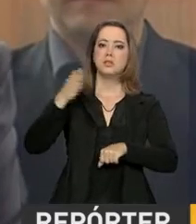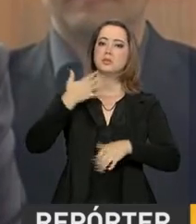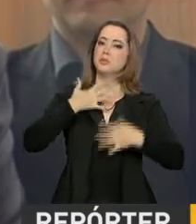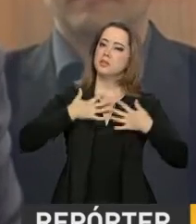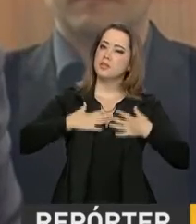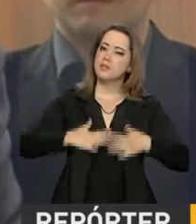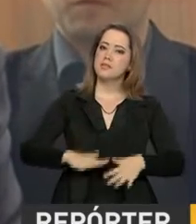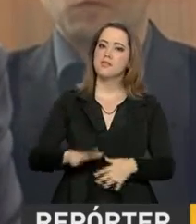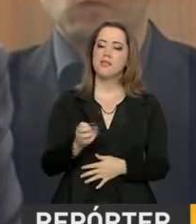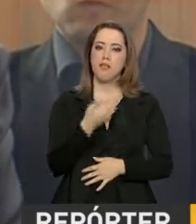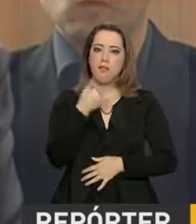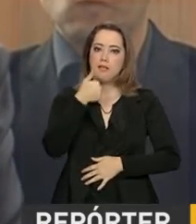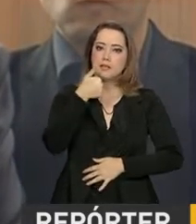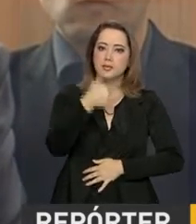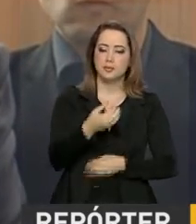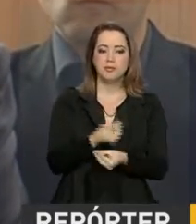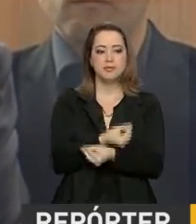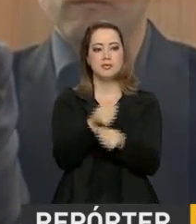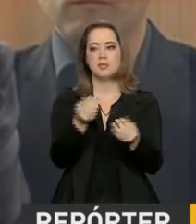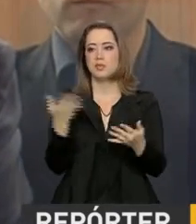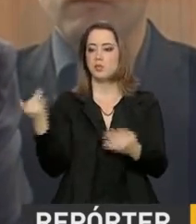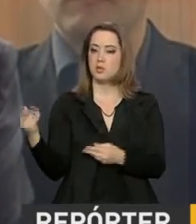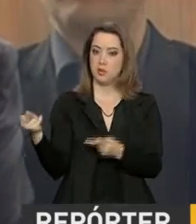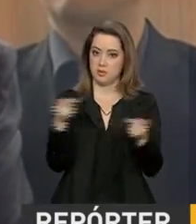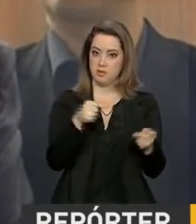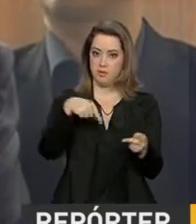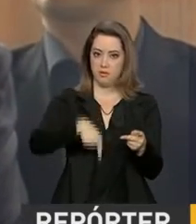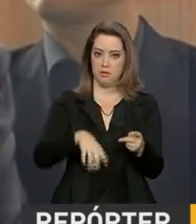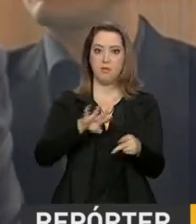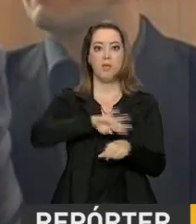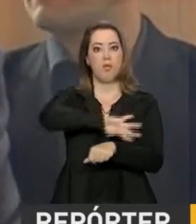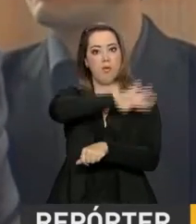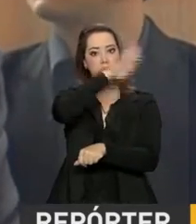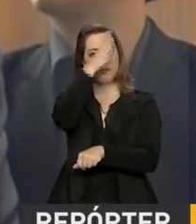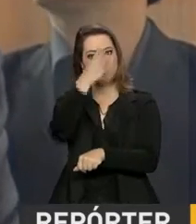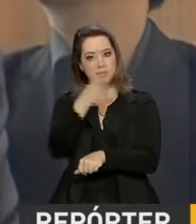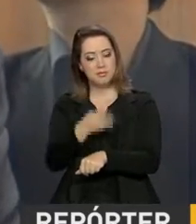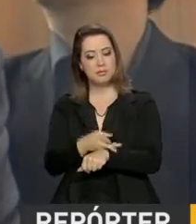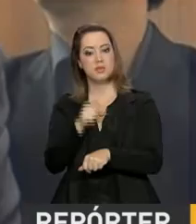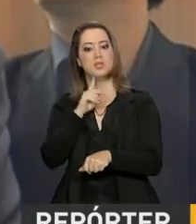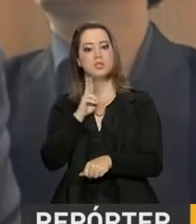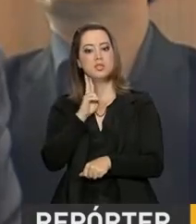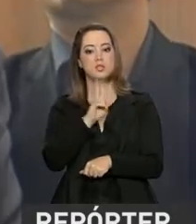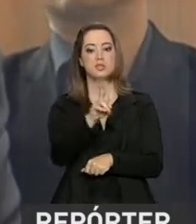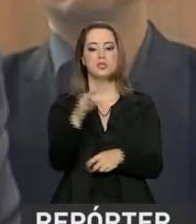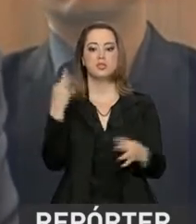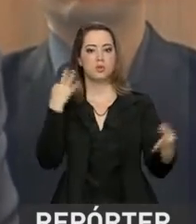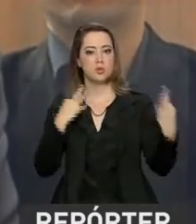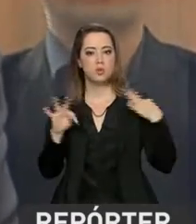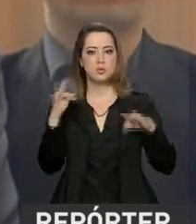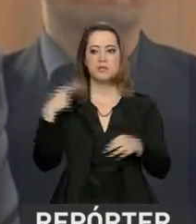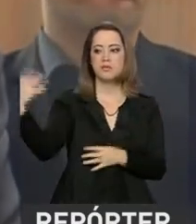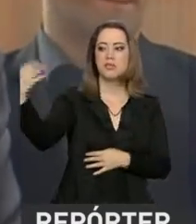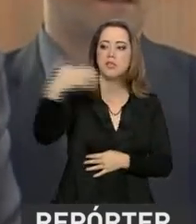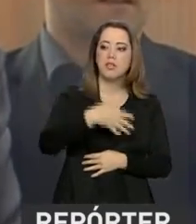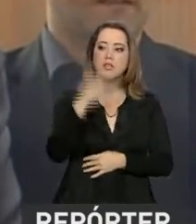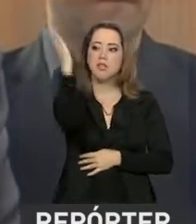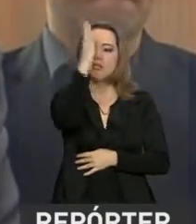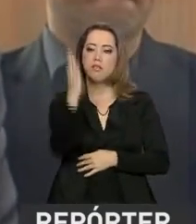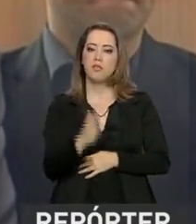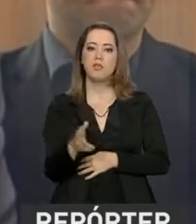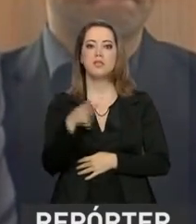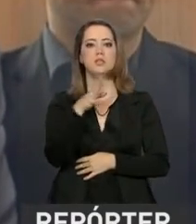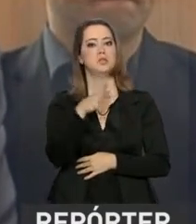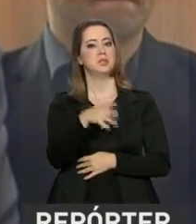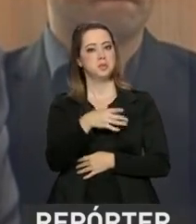Corcovado, mas muito mais do que isso, a gente quer trazer esse visitante, que é o turista que vem para o Brasil, considerando o Corcovado um